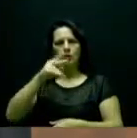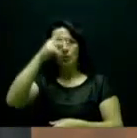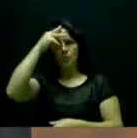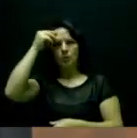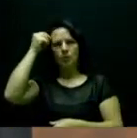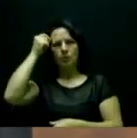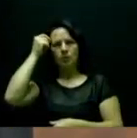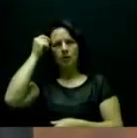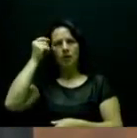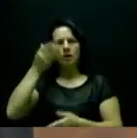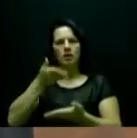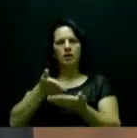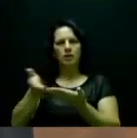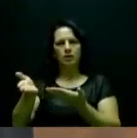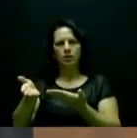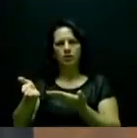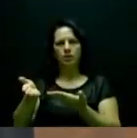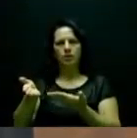sim